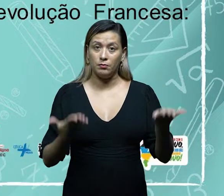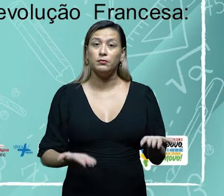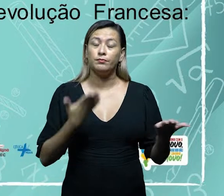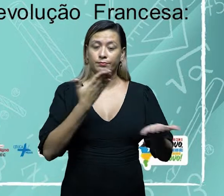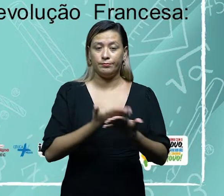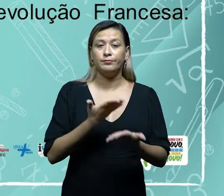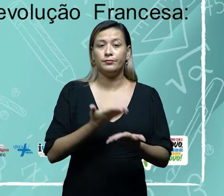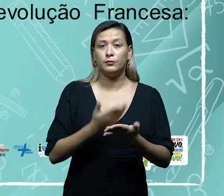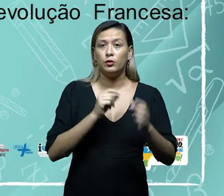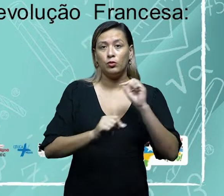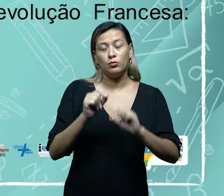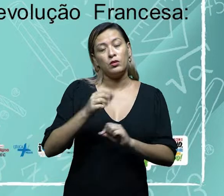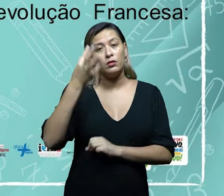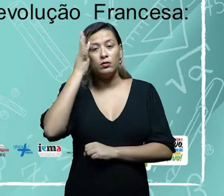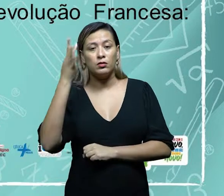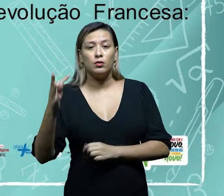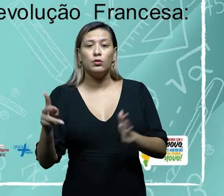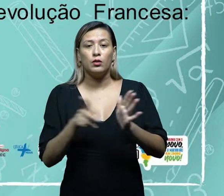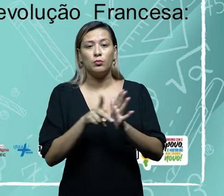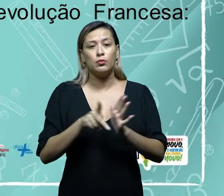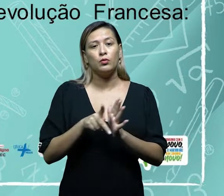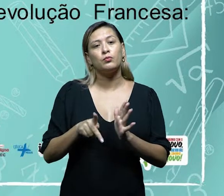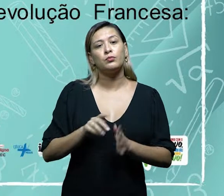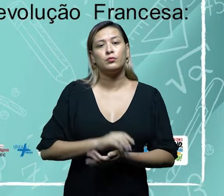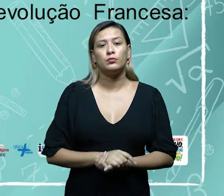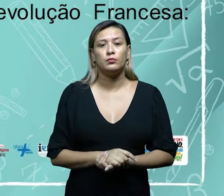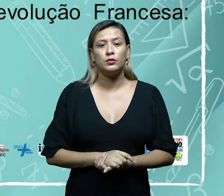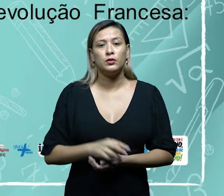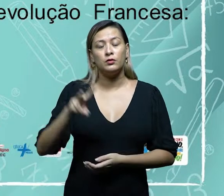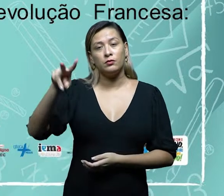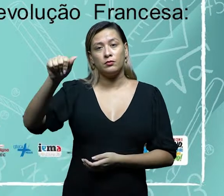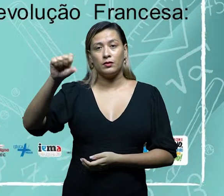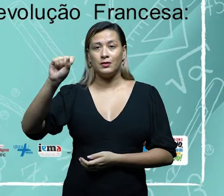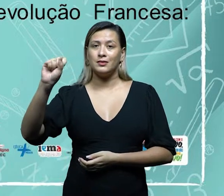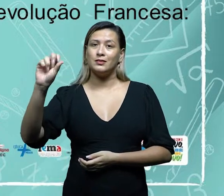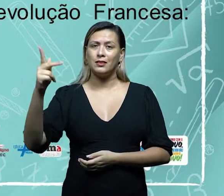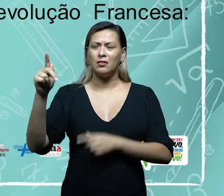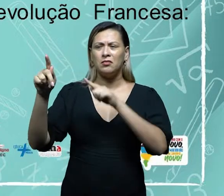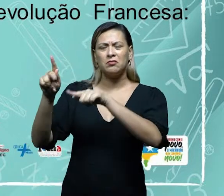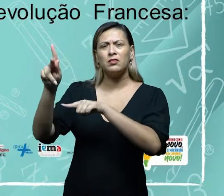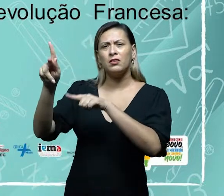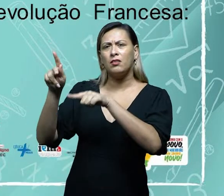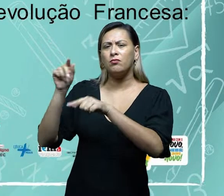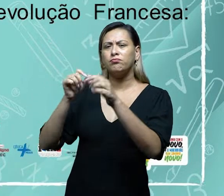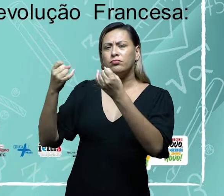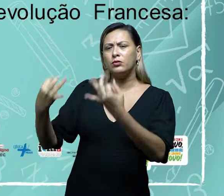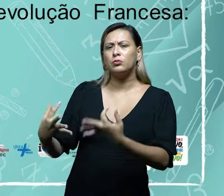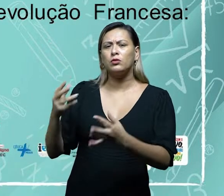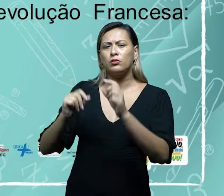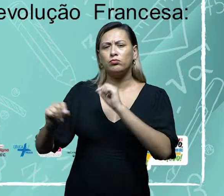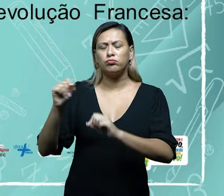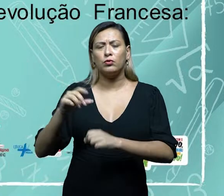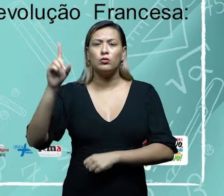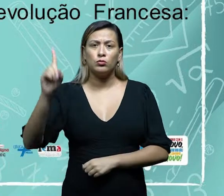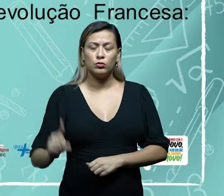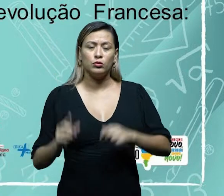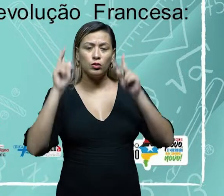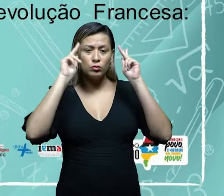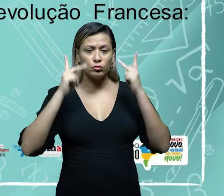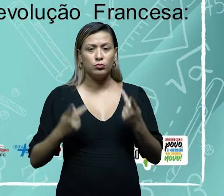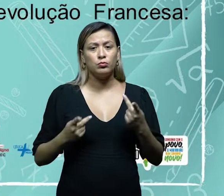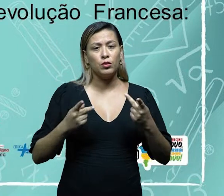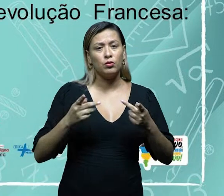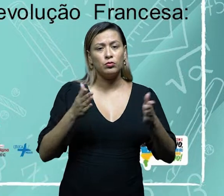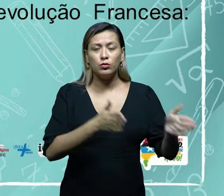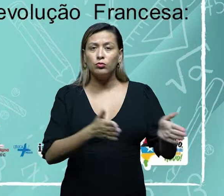essa aula a teoria de Karel Vazak, né? Onde ele diz que os direitos humanos, eles são divididos,